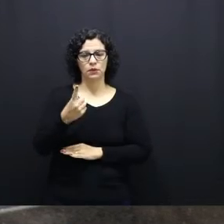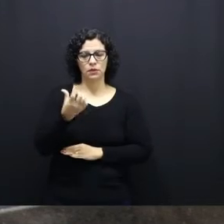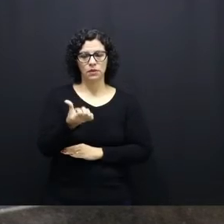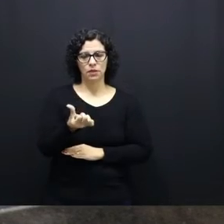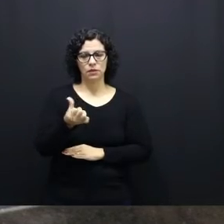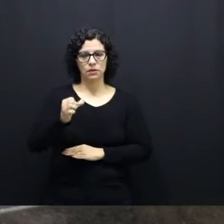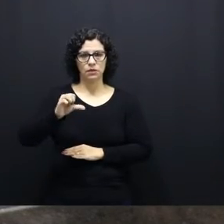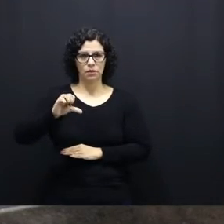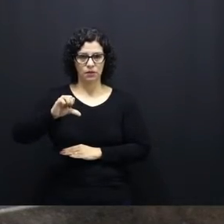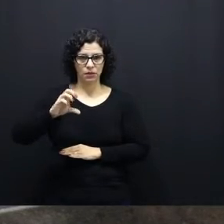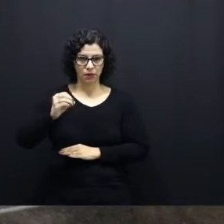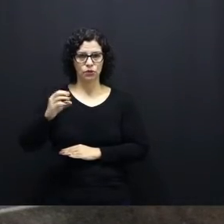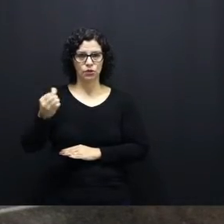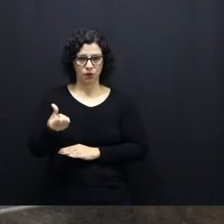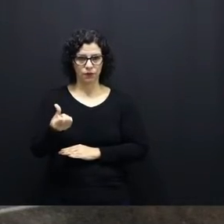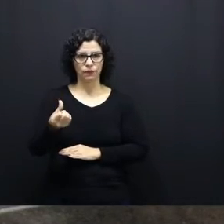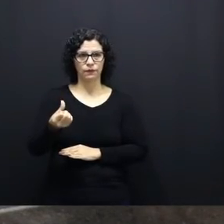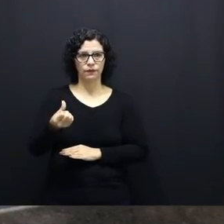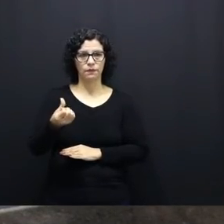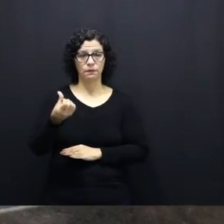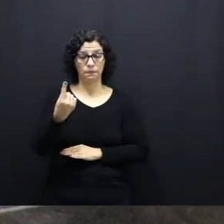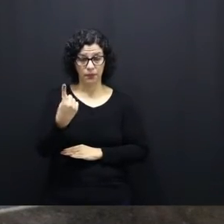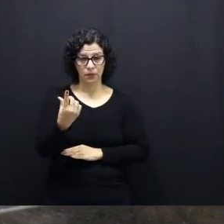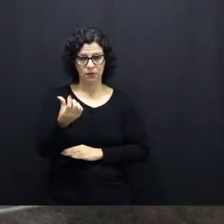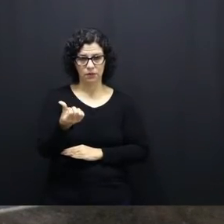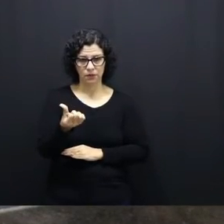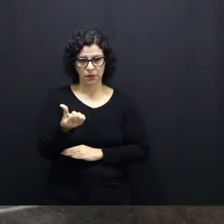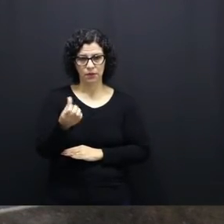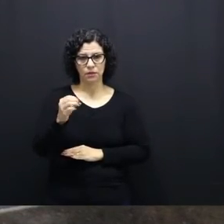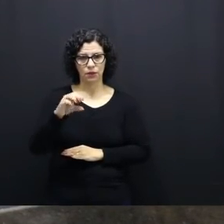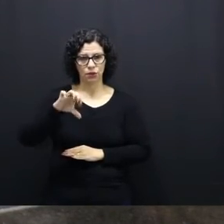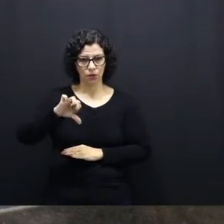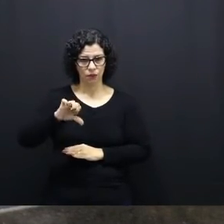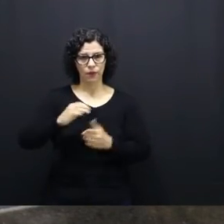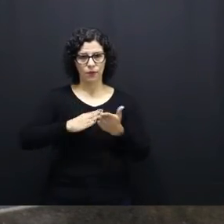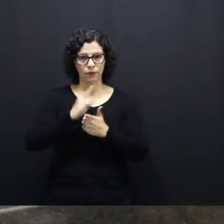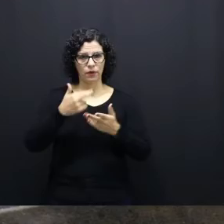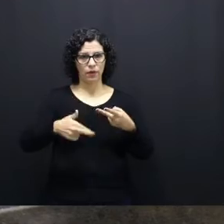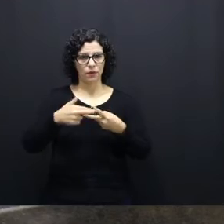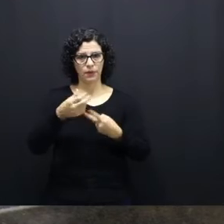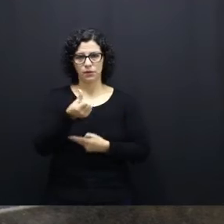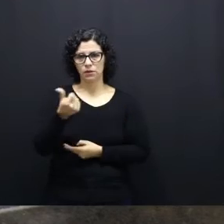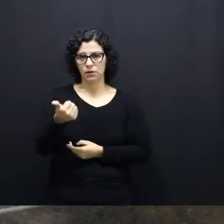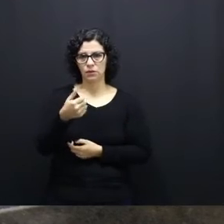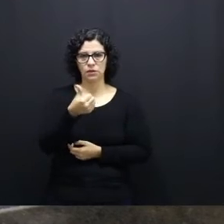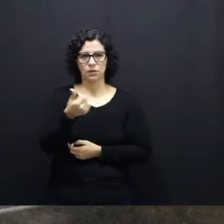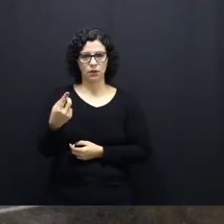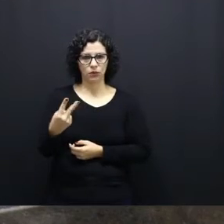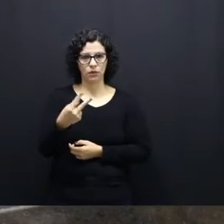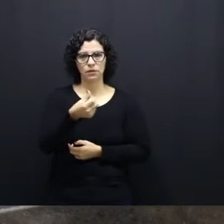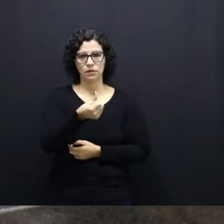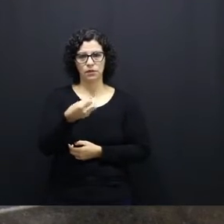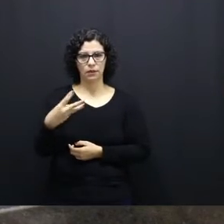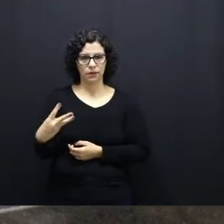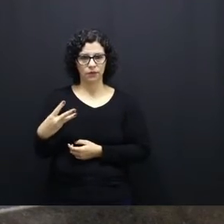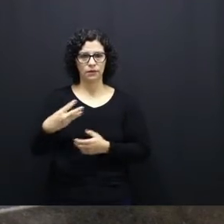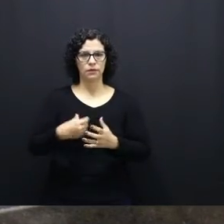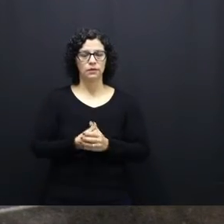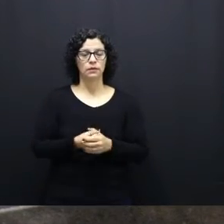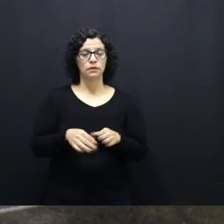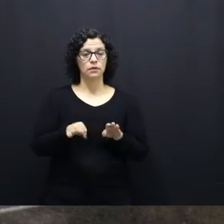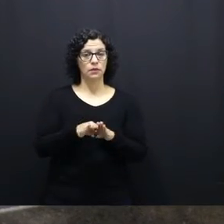1609 por e bora aprovados requerimentos 61 62 63